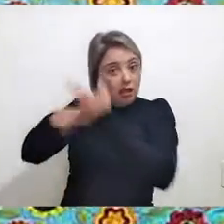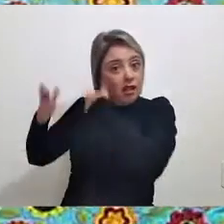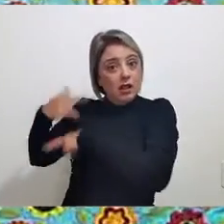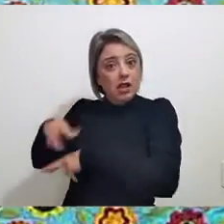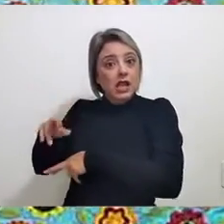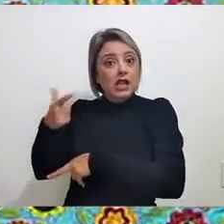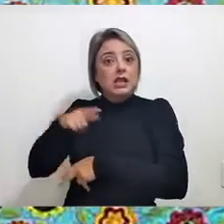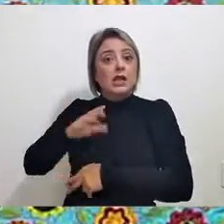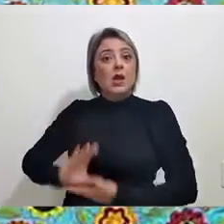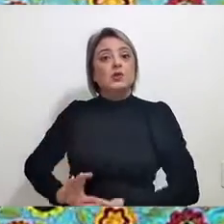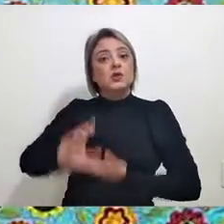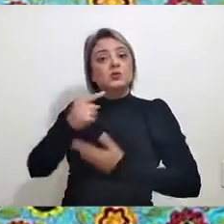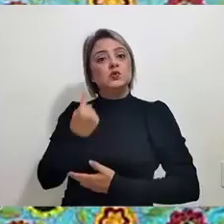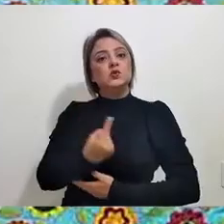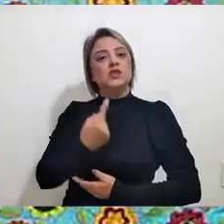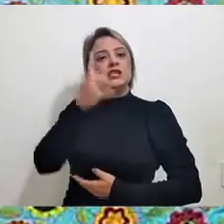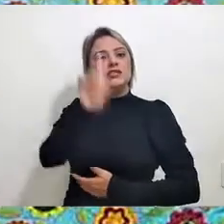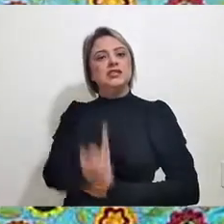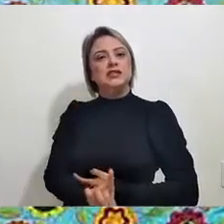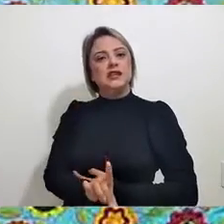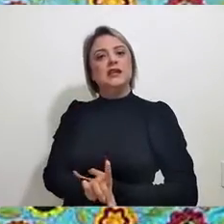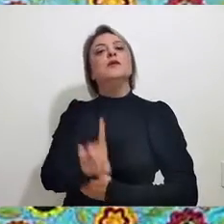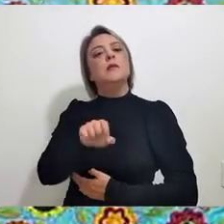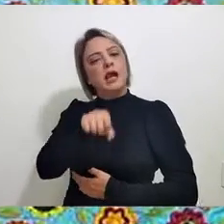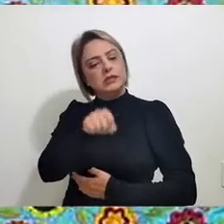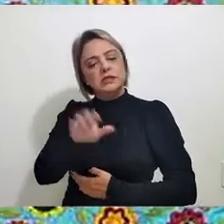que e o STF